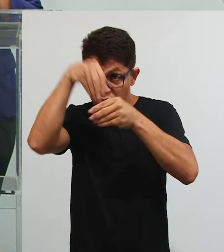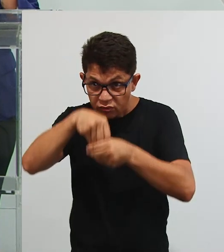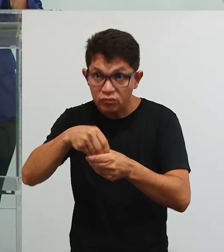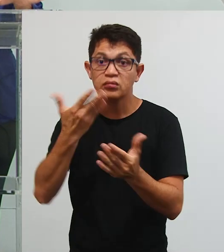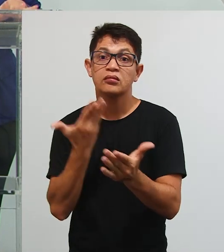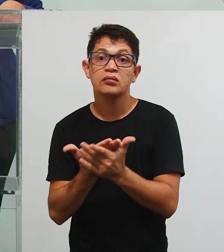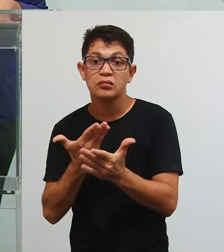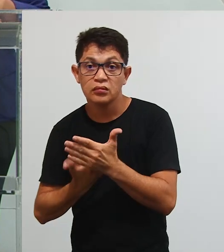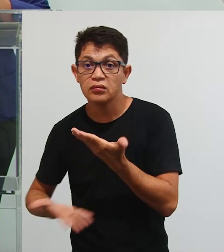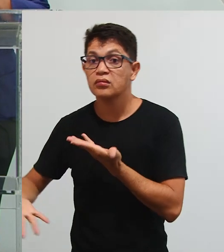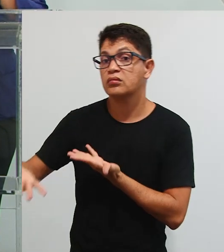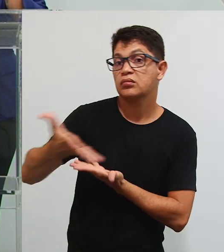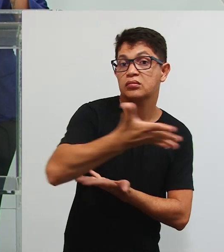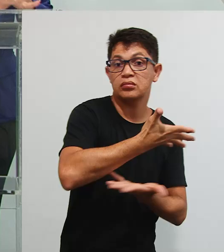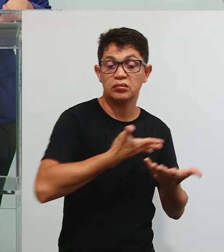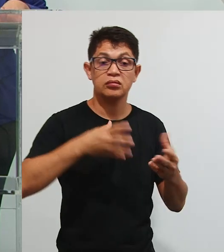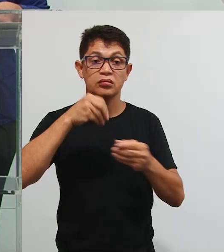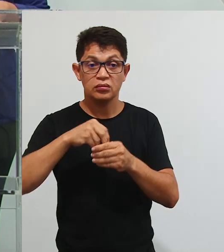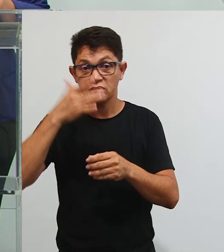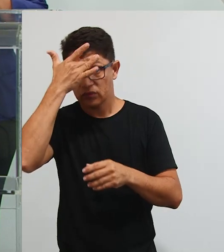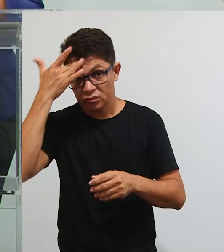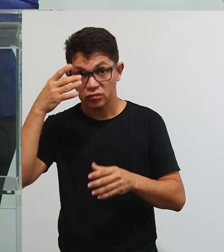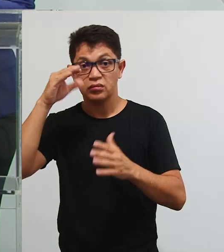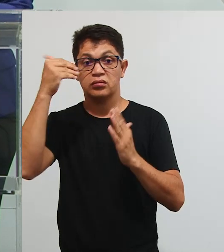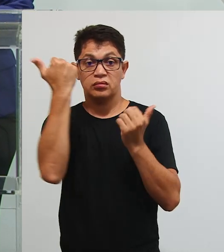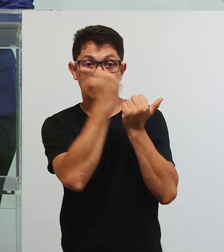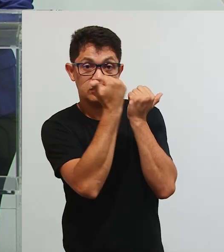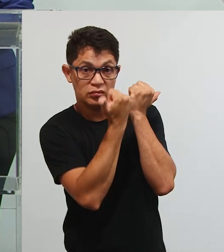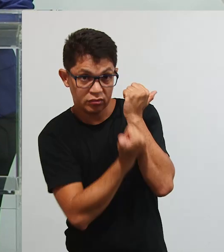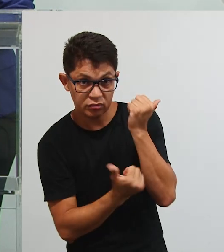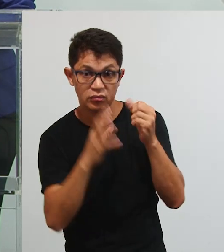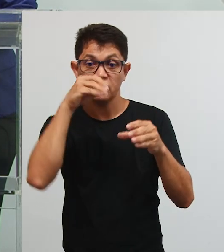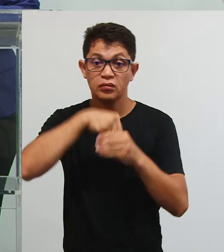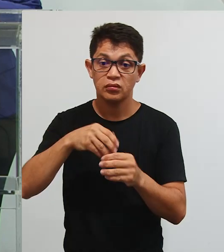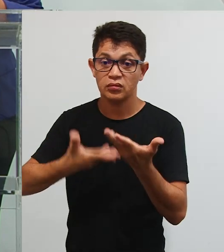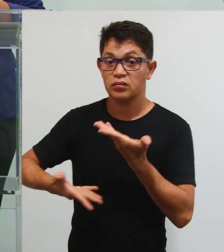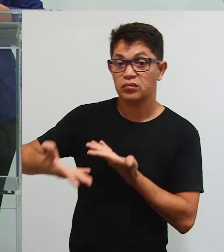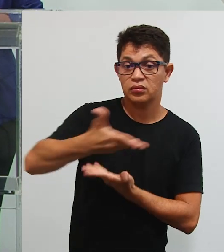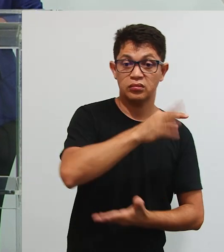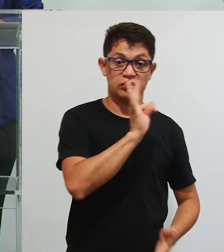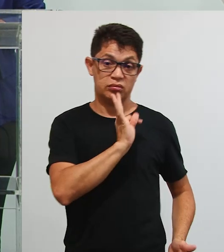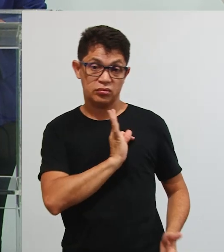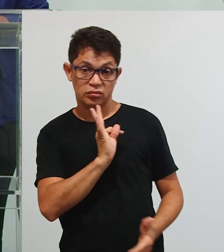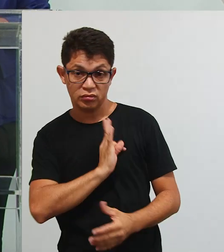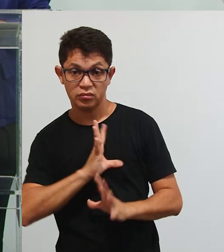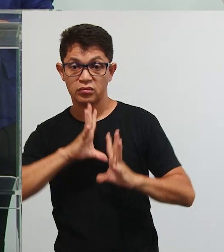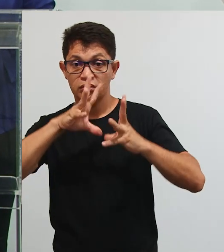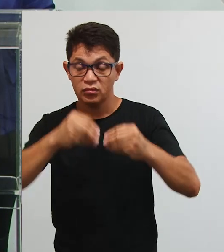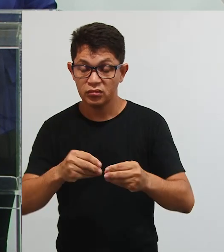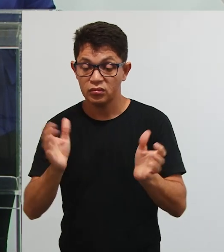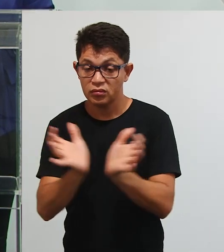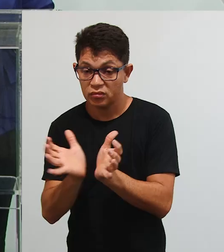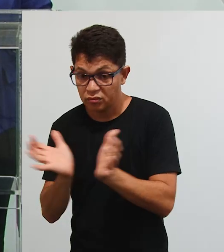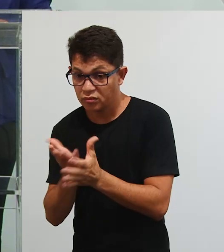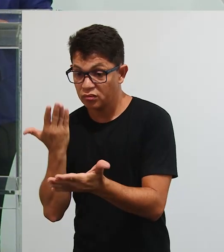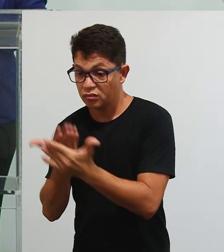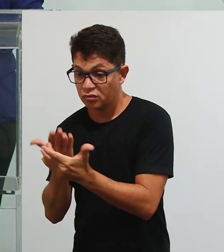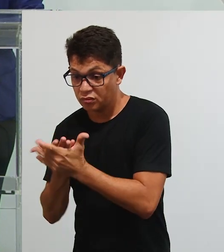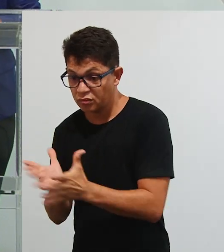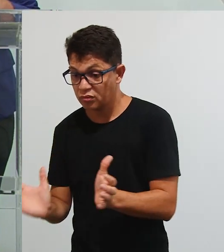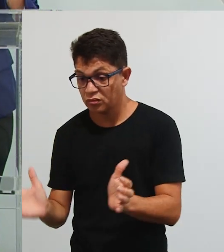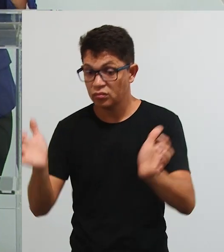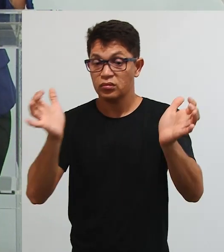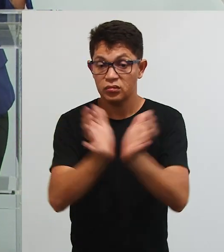conselho escolar, as decisões, o corpo docente, o corpo técnico, todos da comunidade